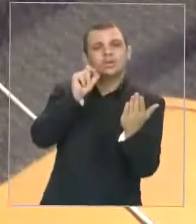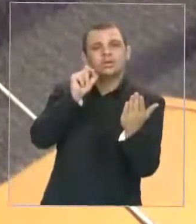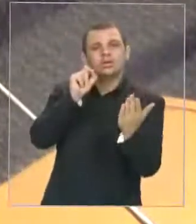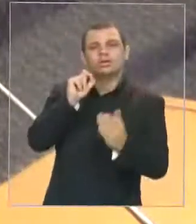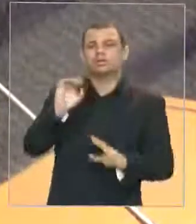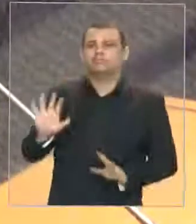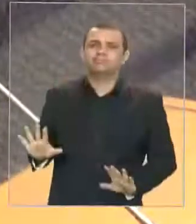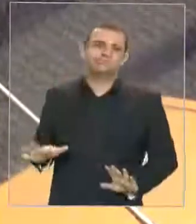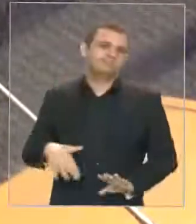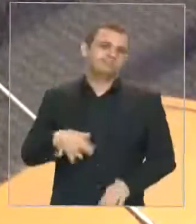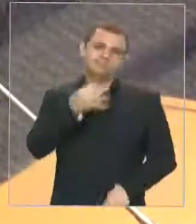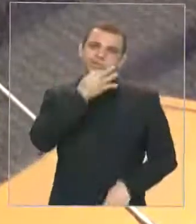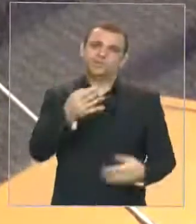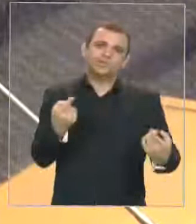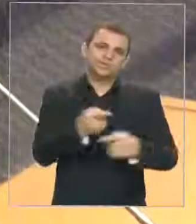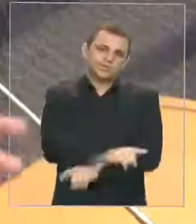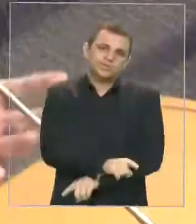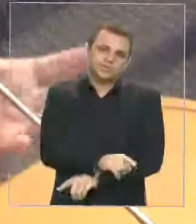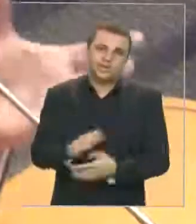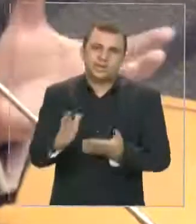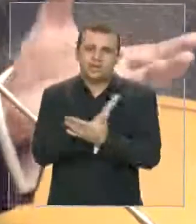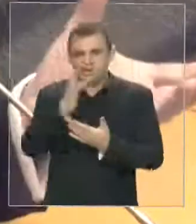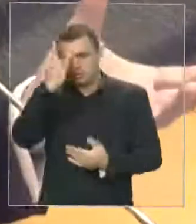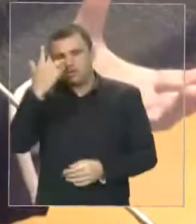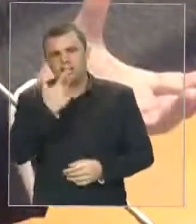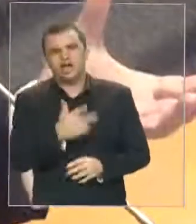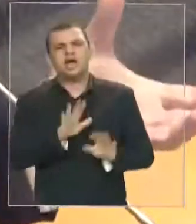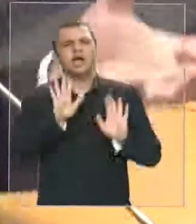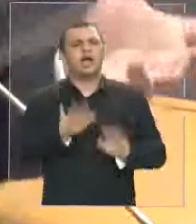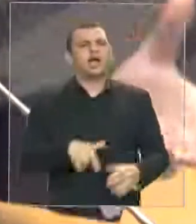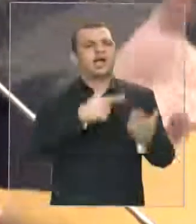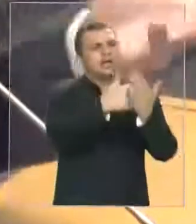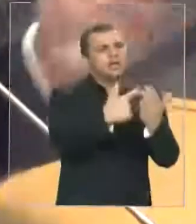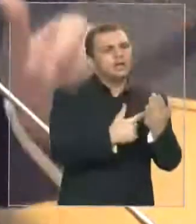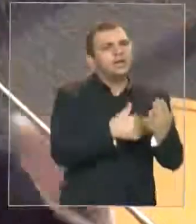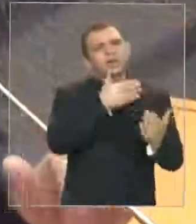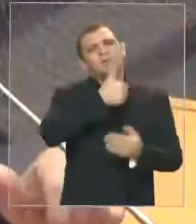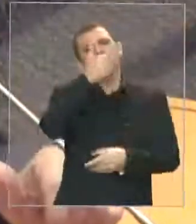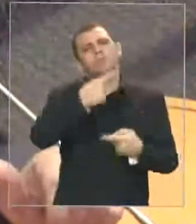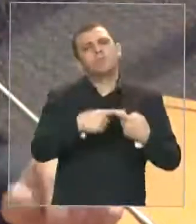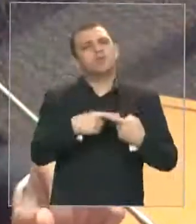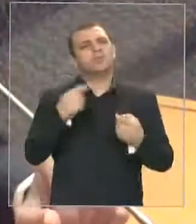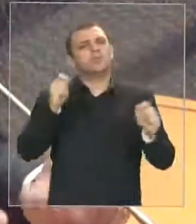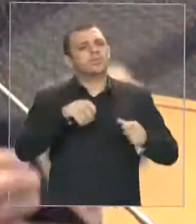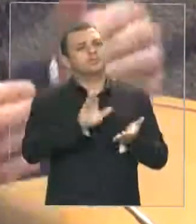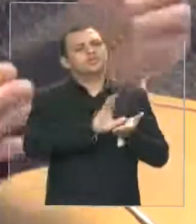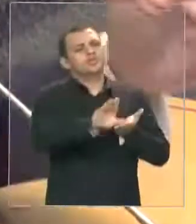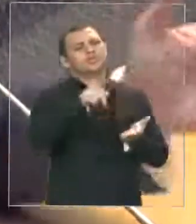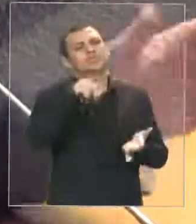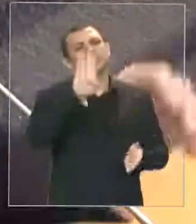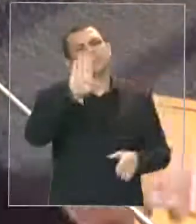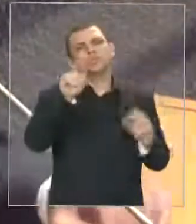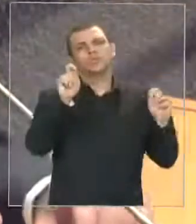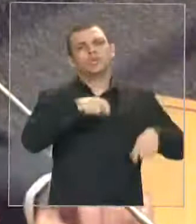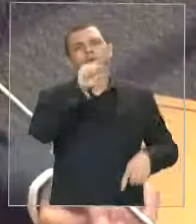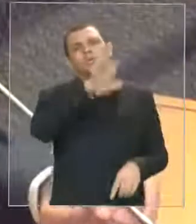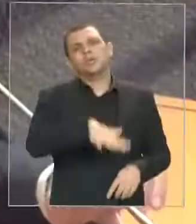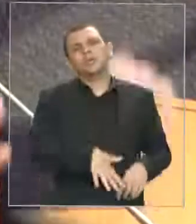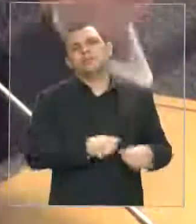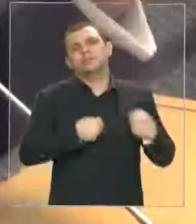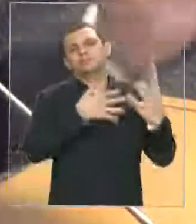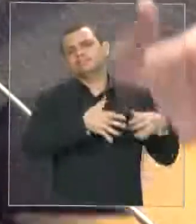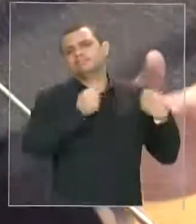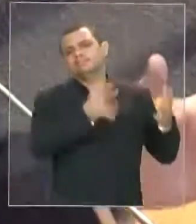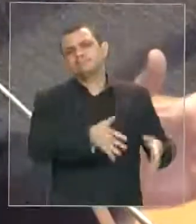defensores da lista fechada falarem que é para um financiamento público de campanha, para baratear a campanha.